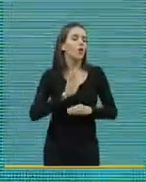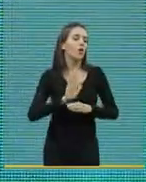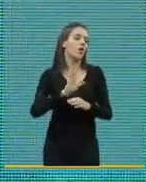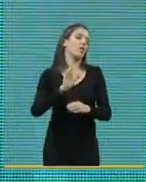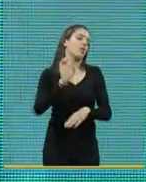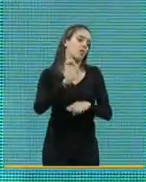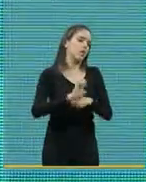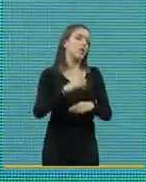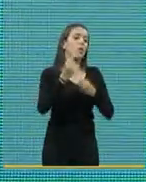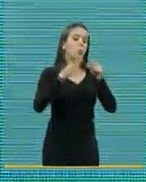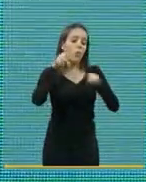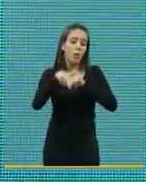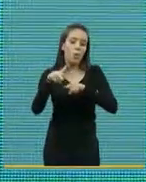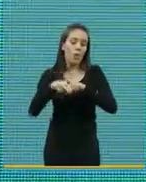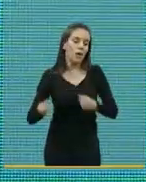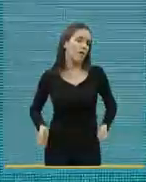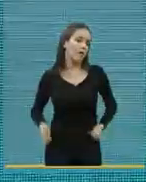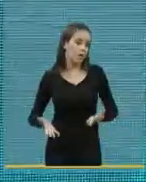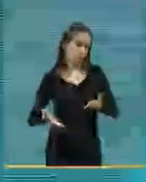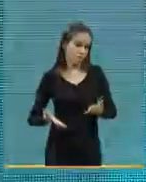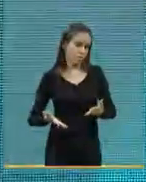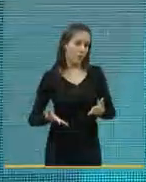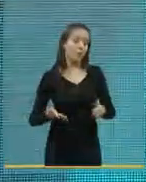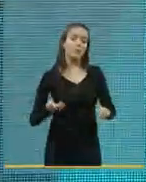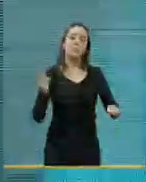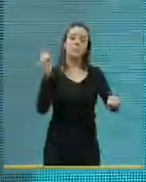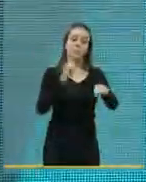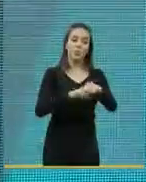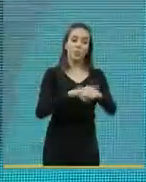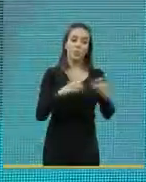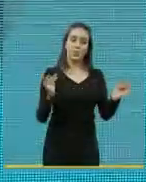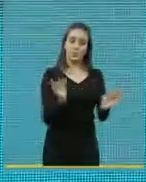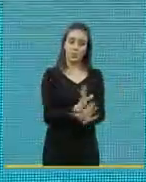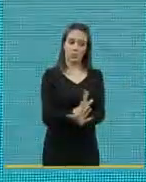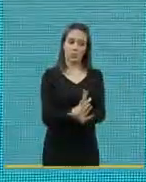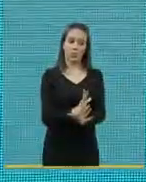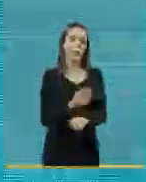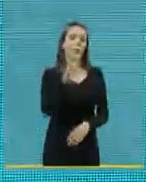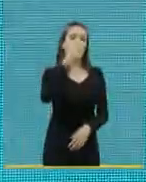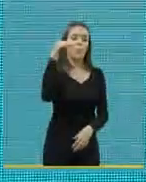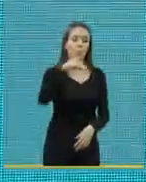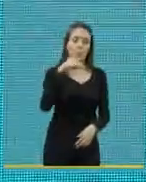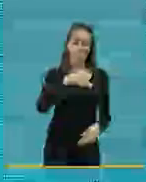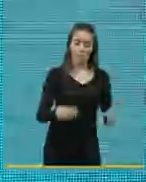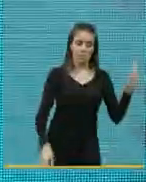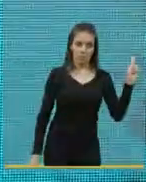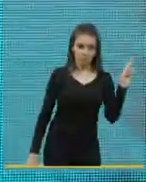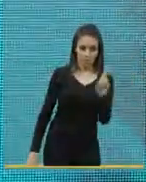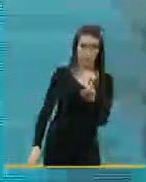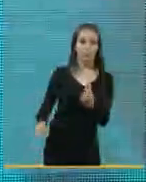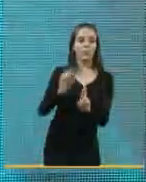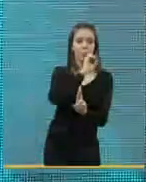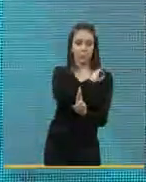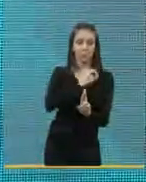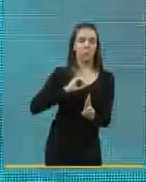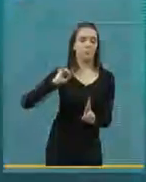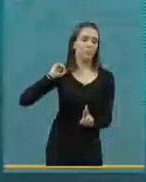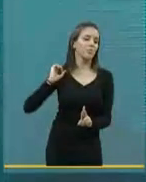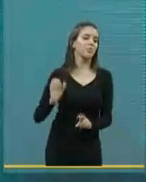e como cortar despesas para isso é necessário o tempo esgotado candidato agora um minuto para tréplica candidata